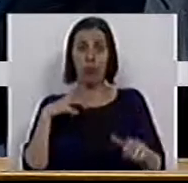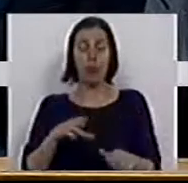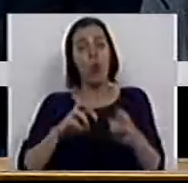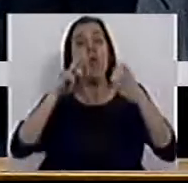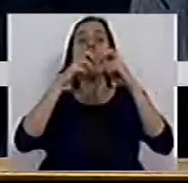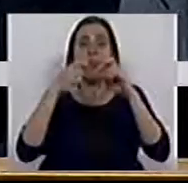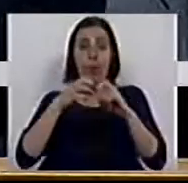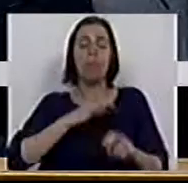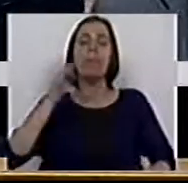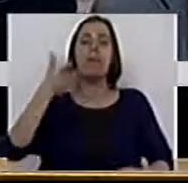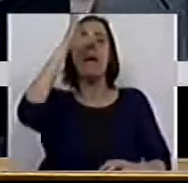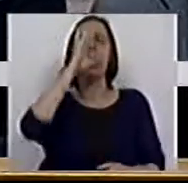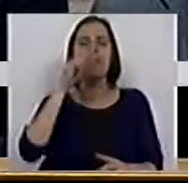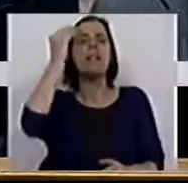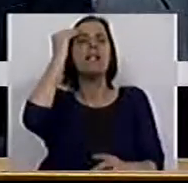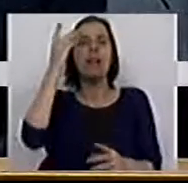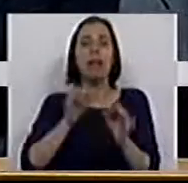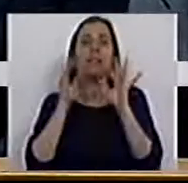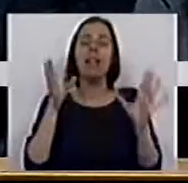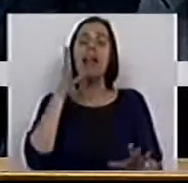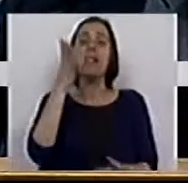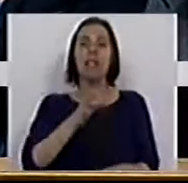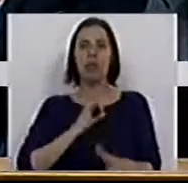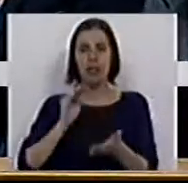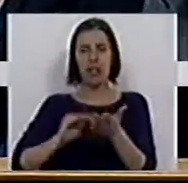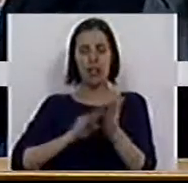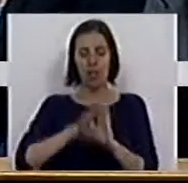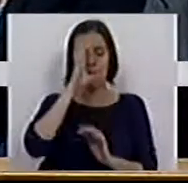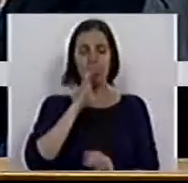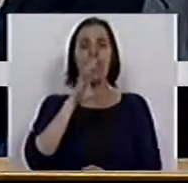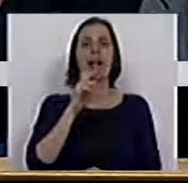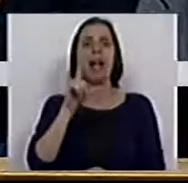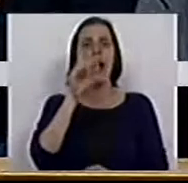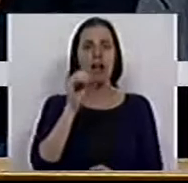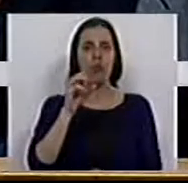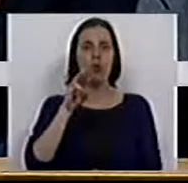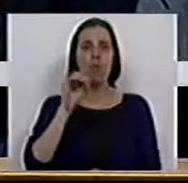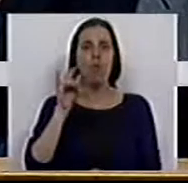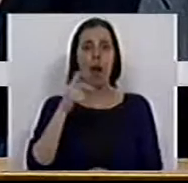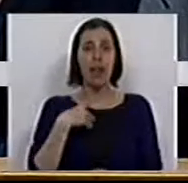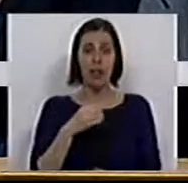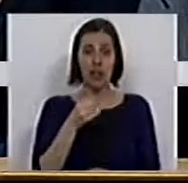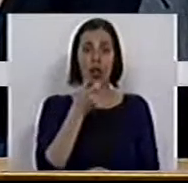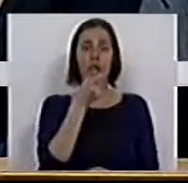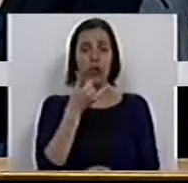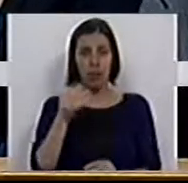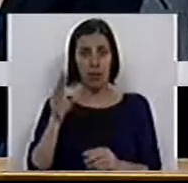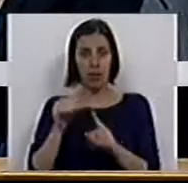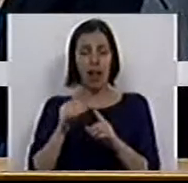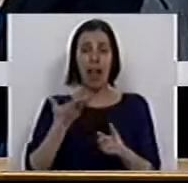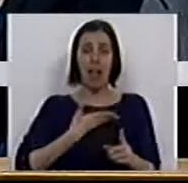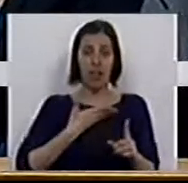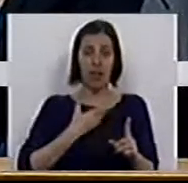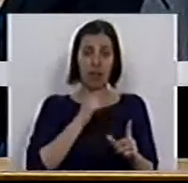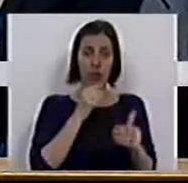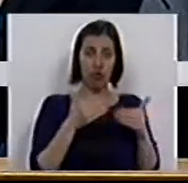Primeiro-Ministro, é saber se, como dizia o Sr. Secretário de Estado Carlos Moedas em 2010, será a dívida que nos mata